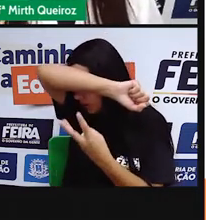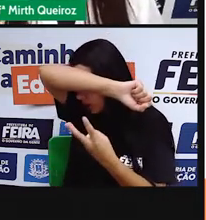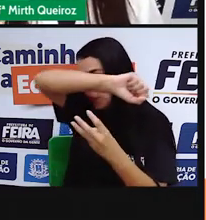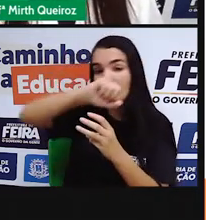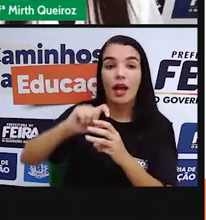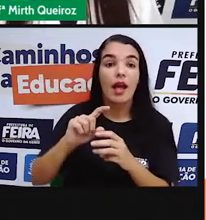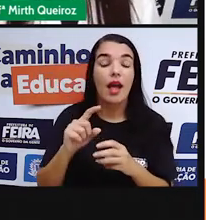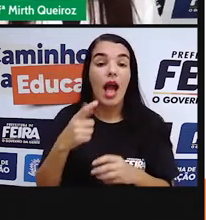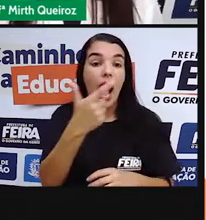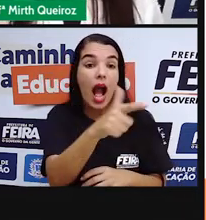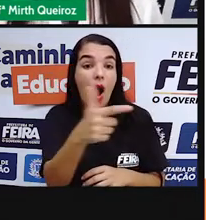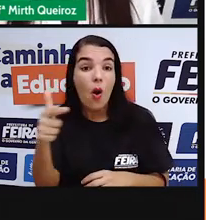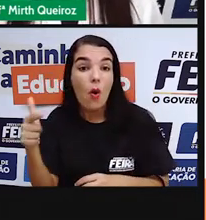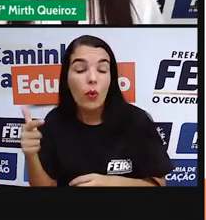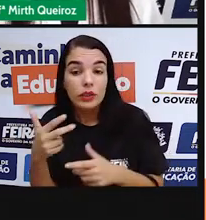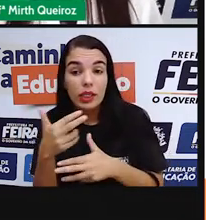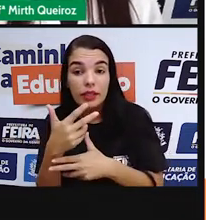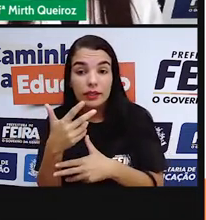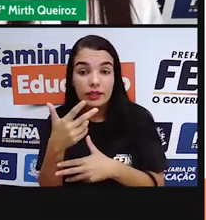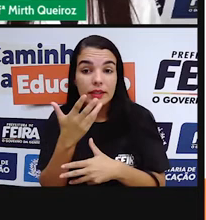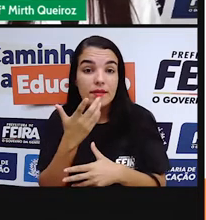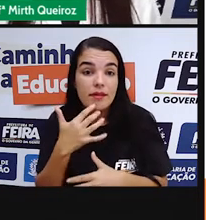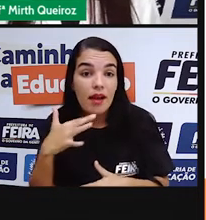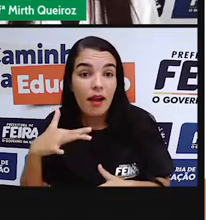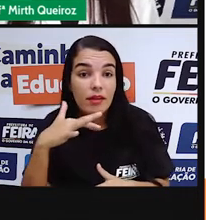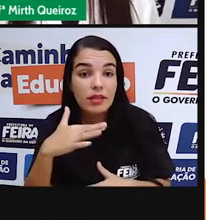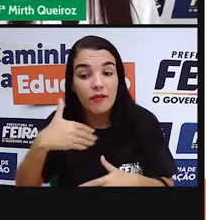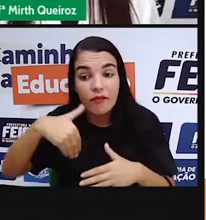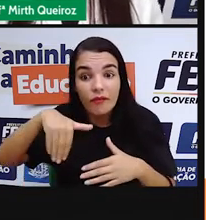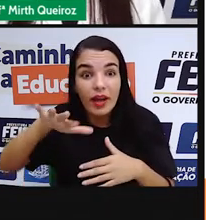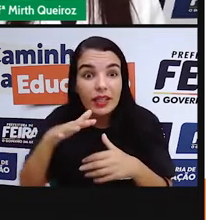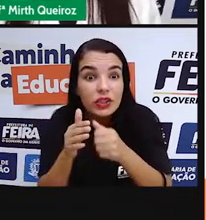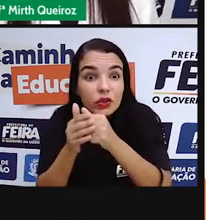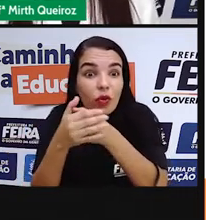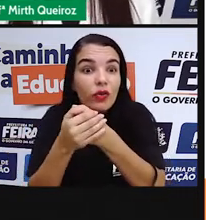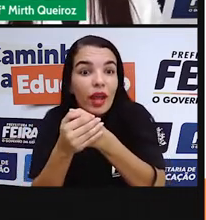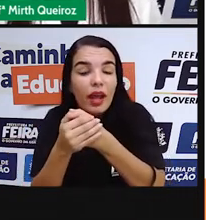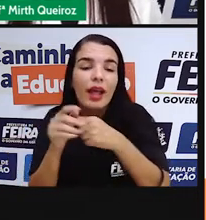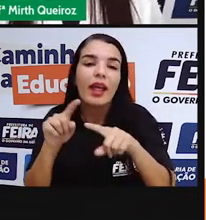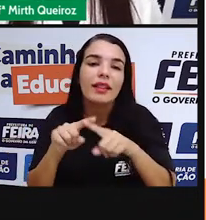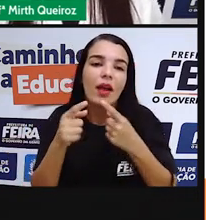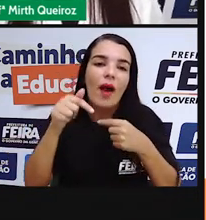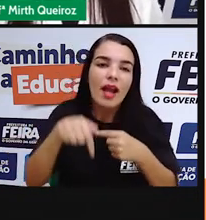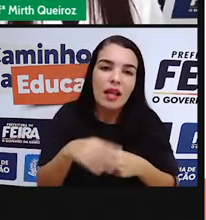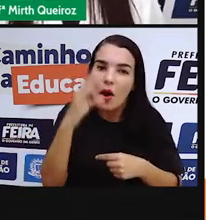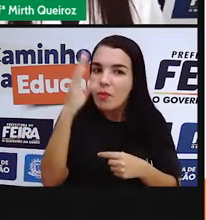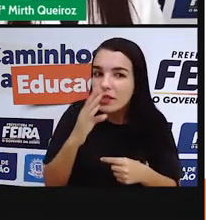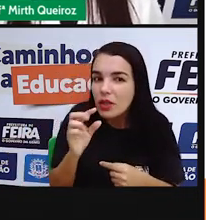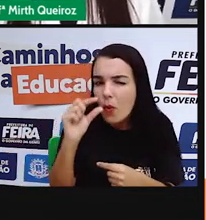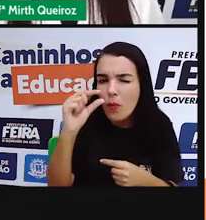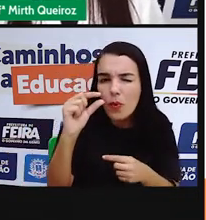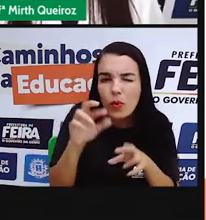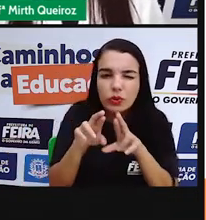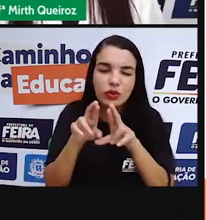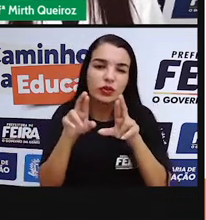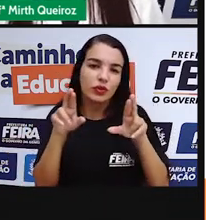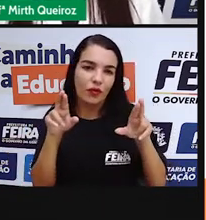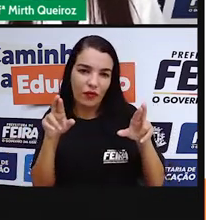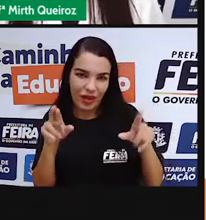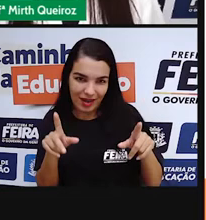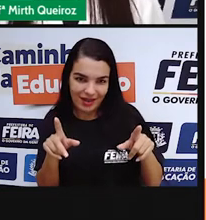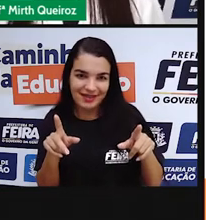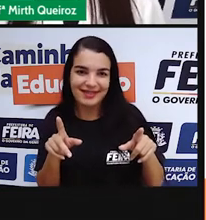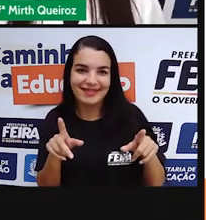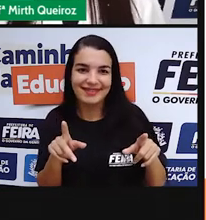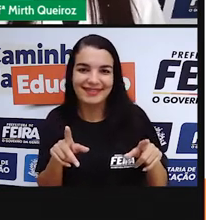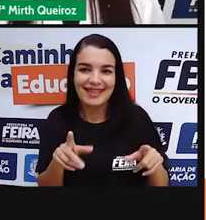uma conta, que é já uma forma diferente de brincar esse esconde-esconde aí em relação à brincadeira